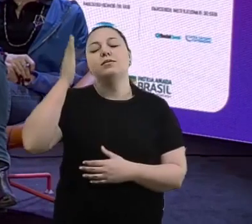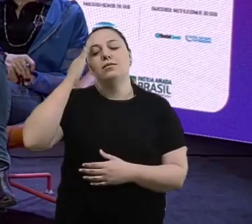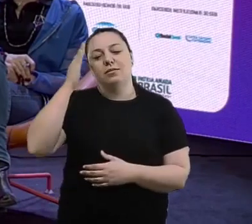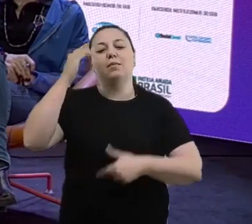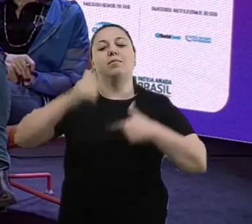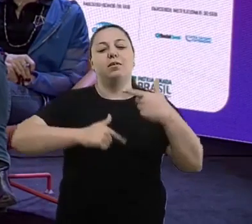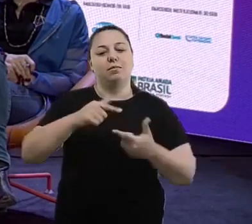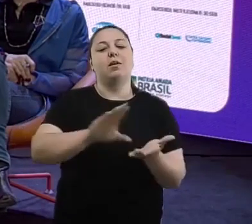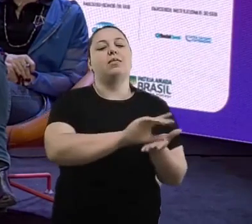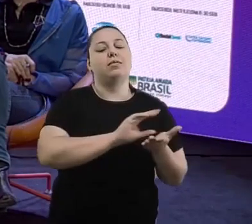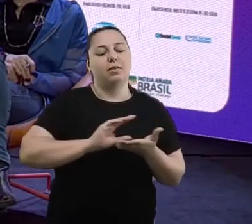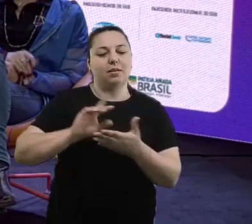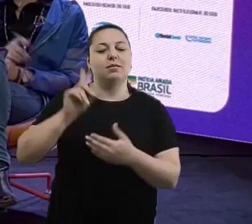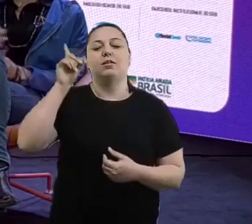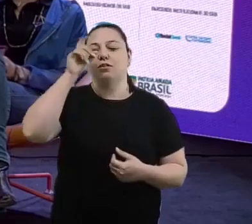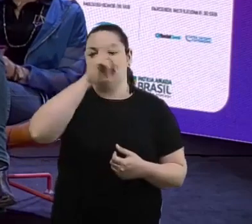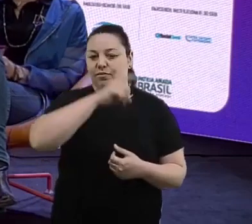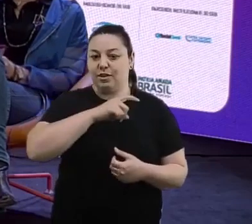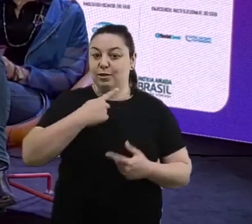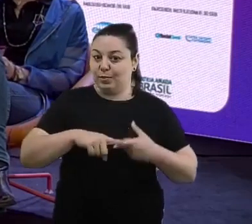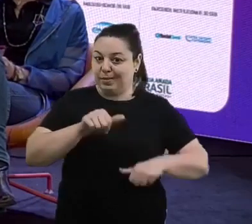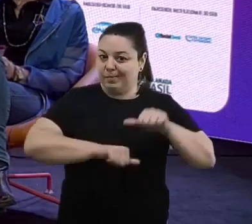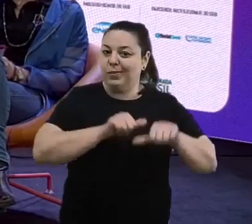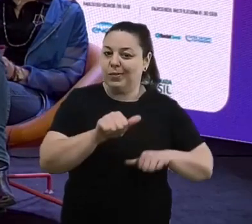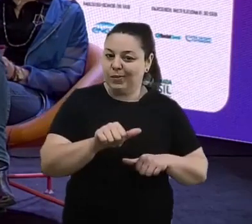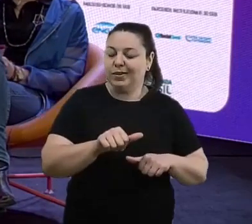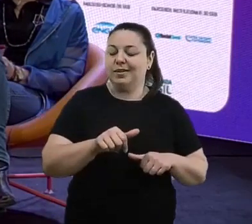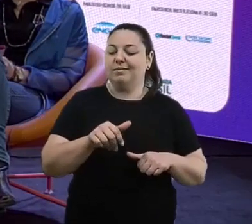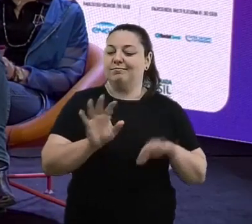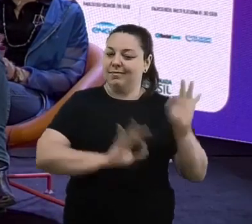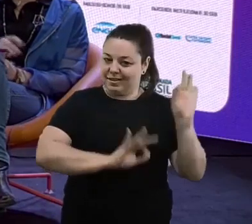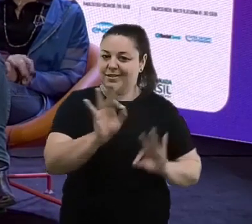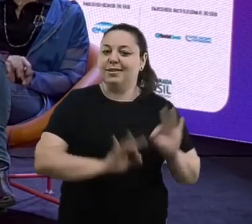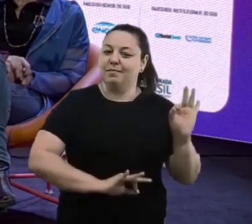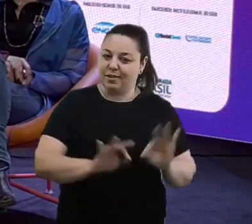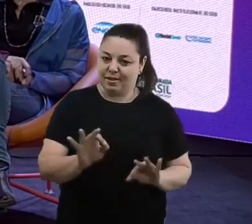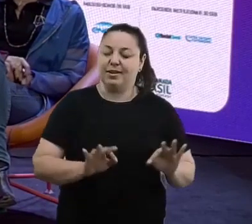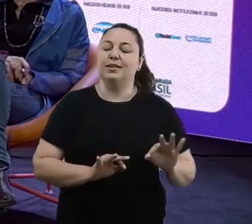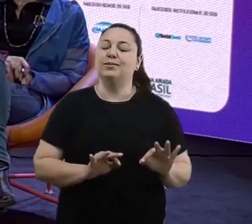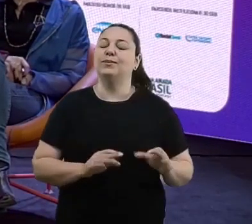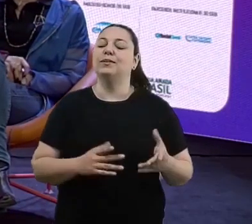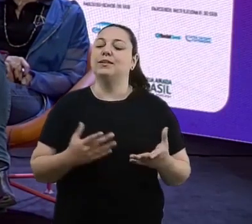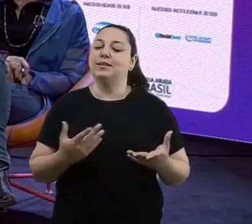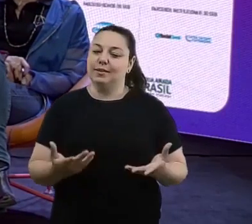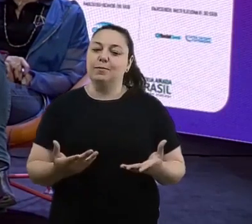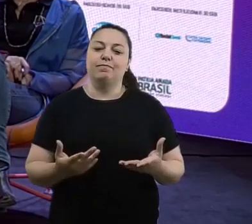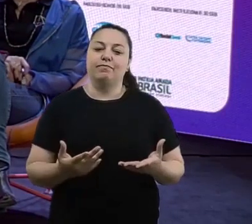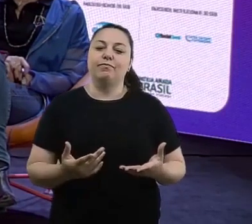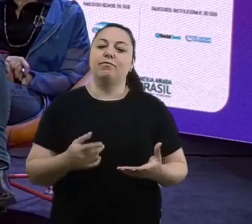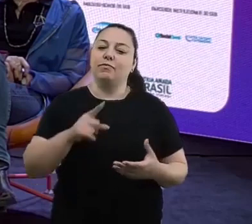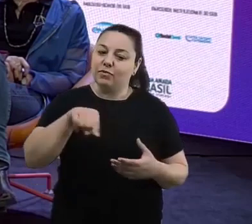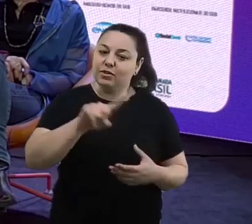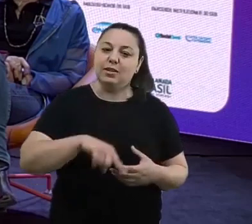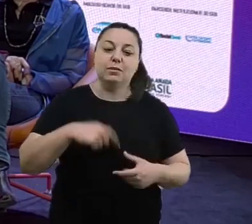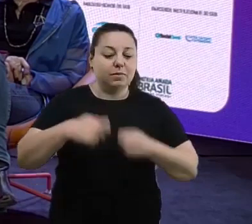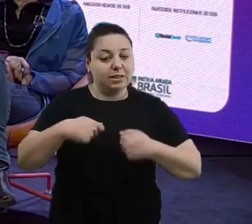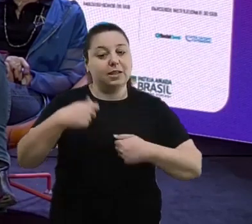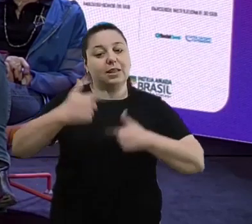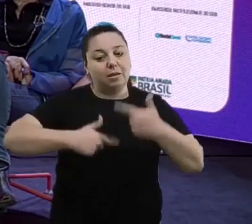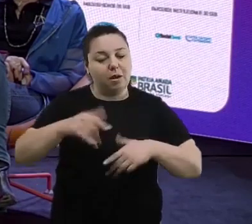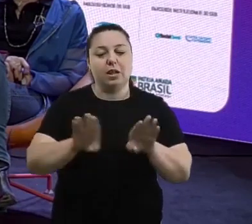pico inferior. Né? Então, o que a gente vê hoje no mercado da carne, que os preços estão muito elevados, até conjuga com